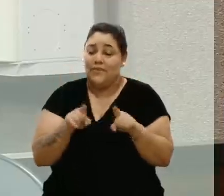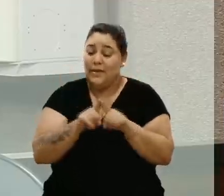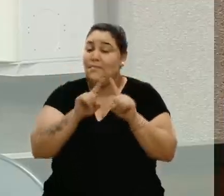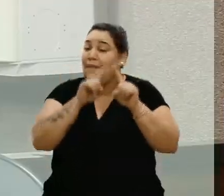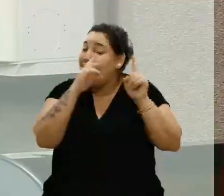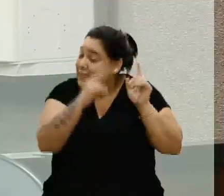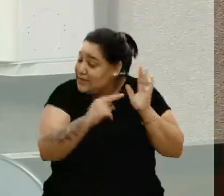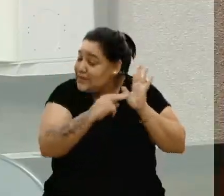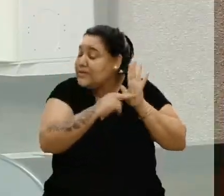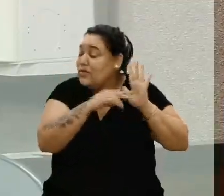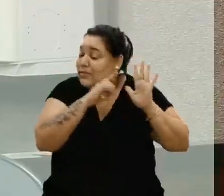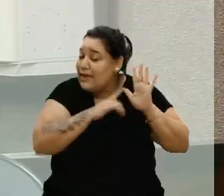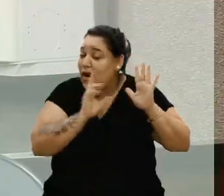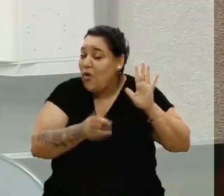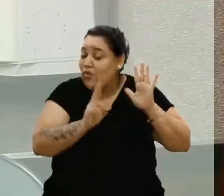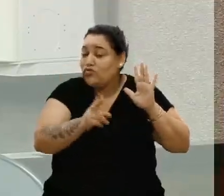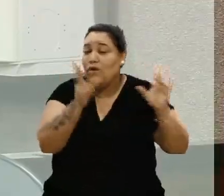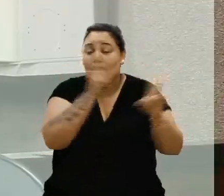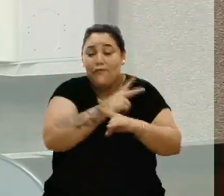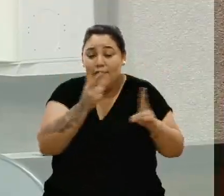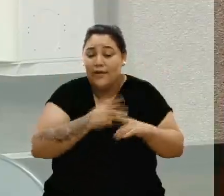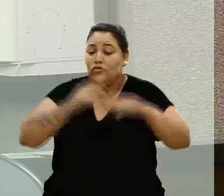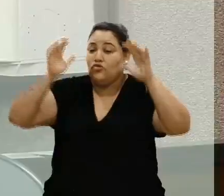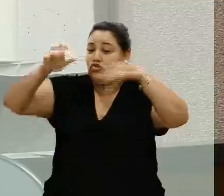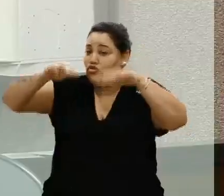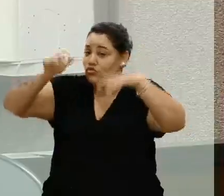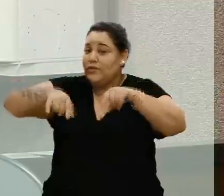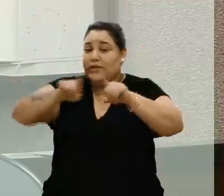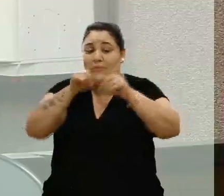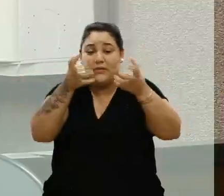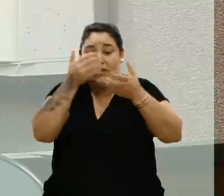chuva, mais vento, e pedir e